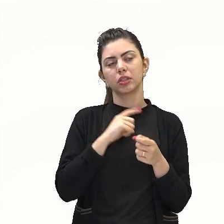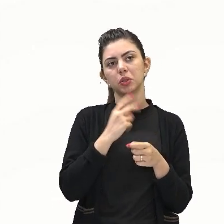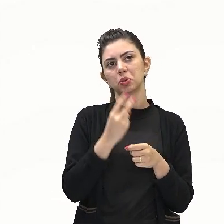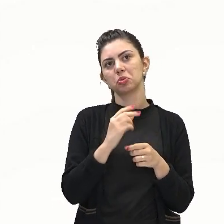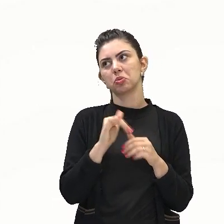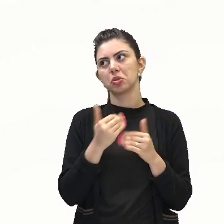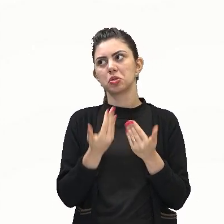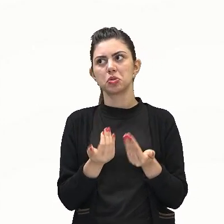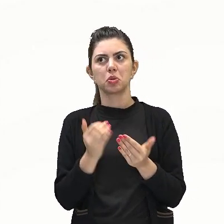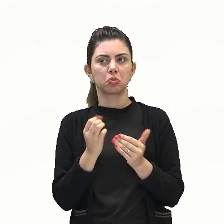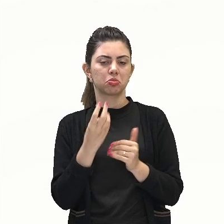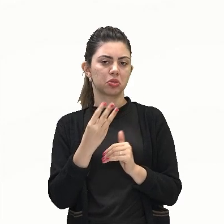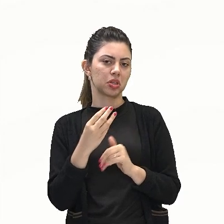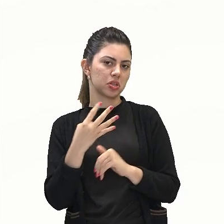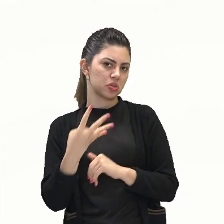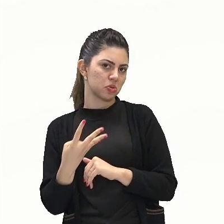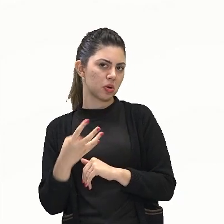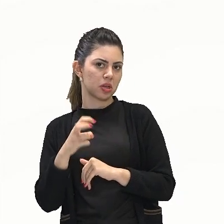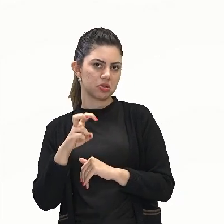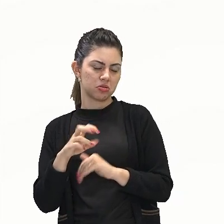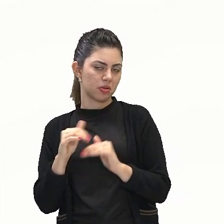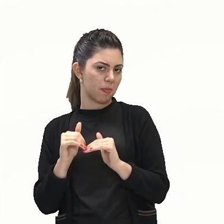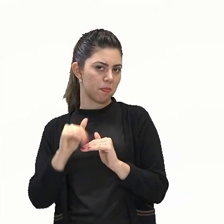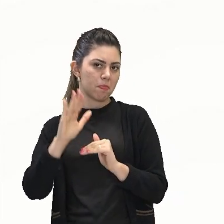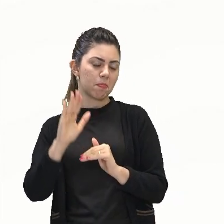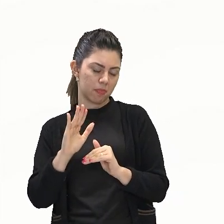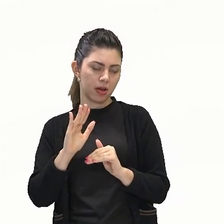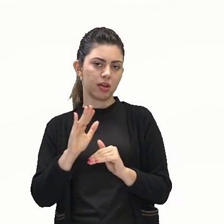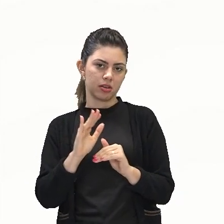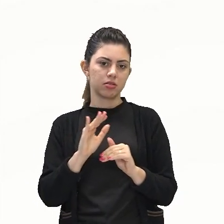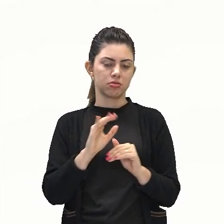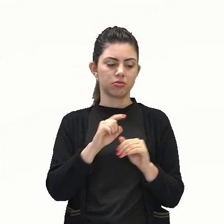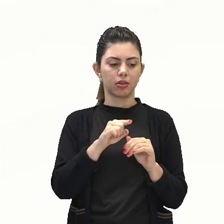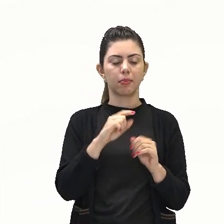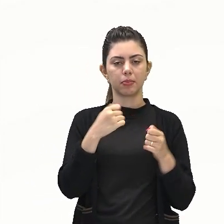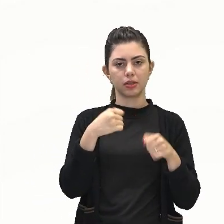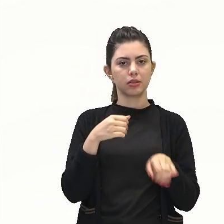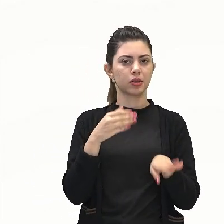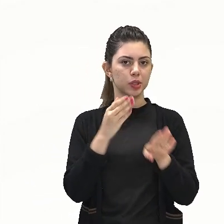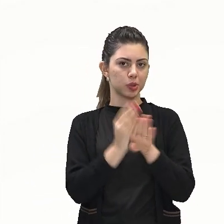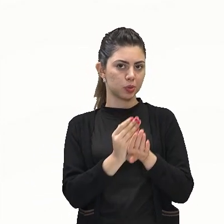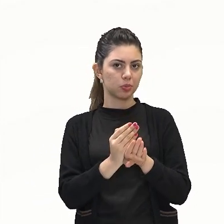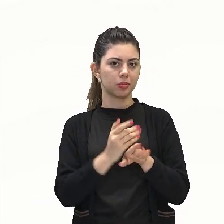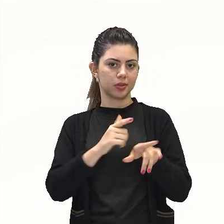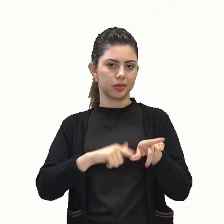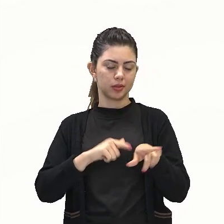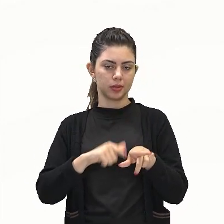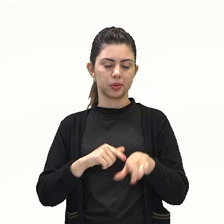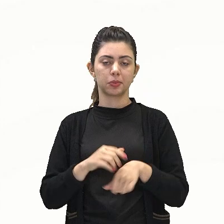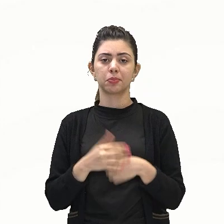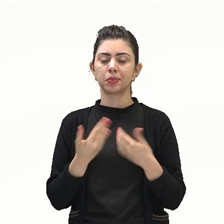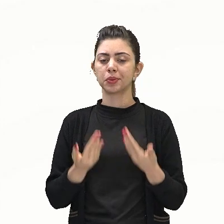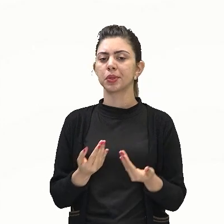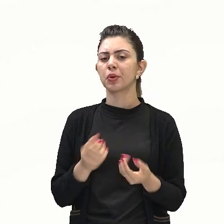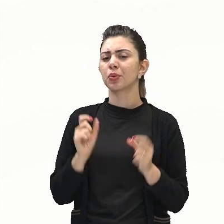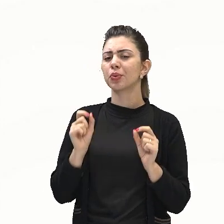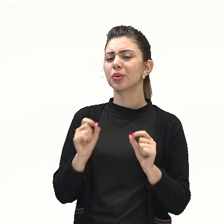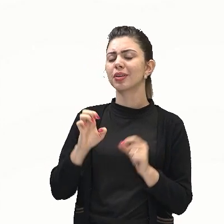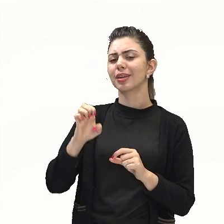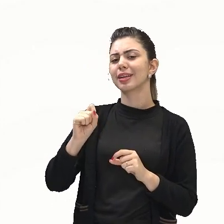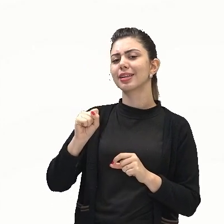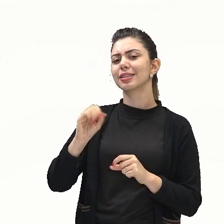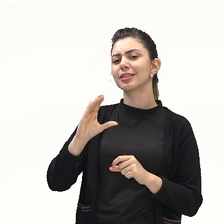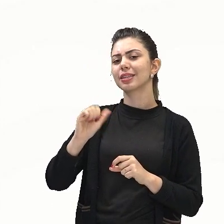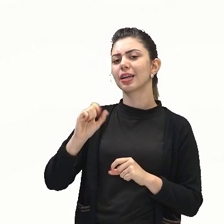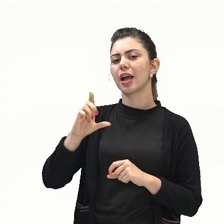3, 4, 5 incógnitas. Tá bom? Então, o que é escalonar um